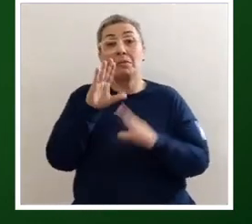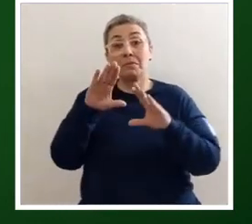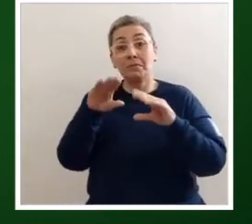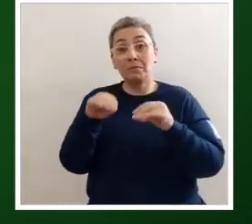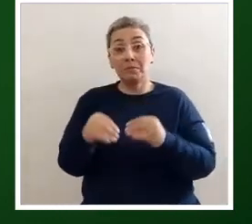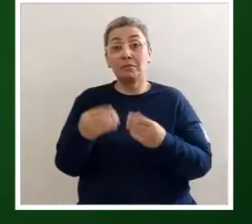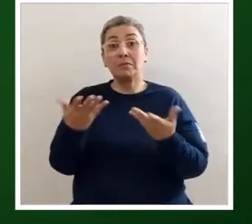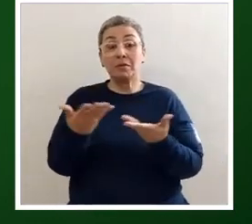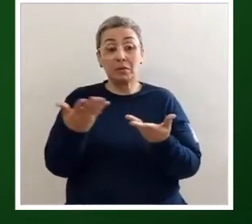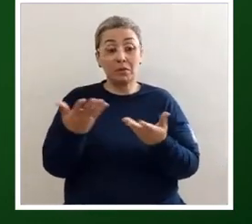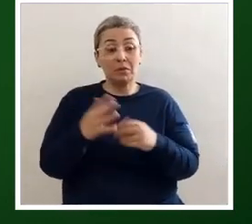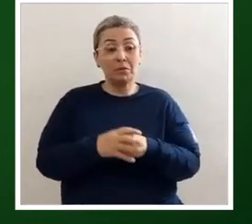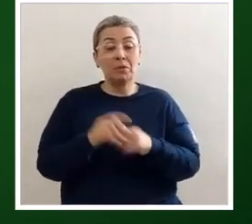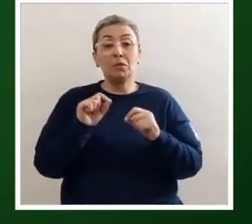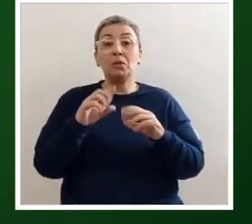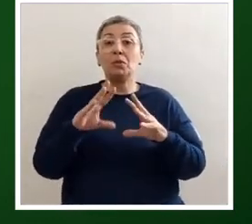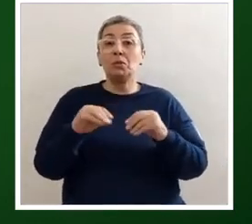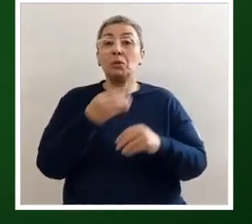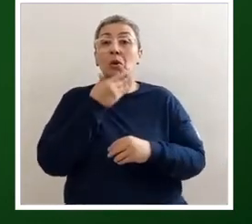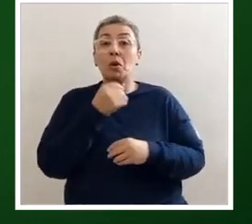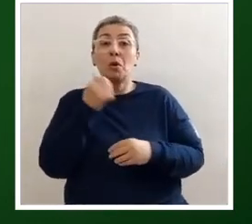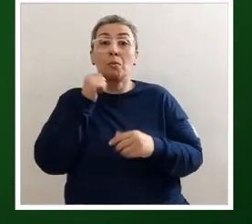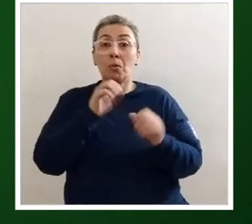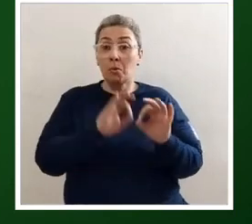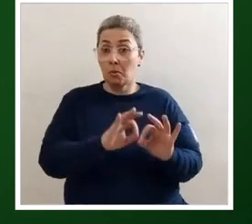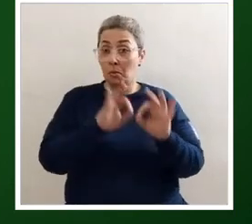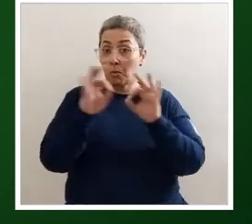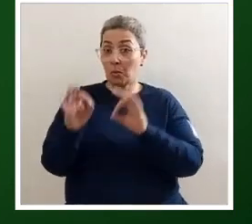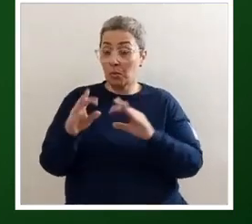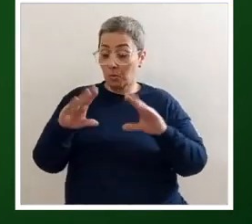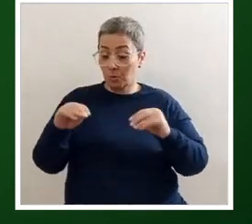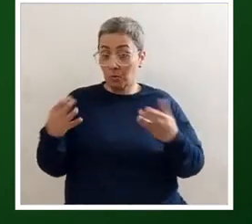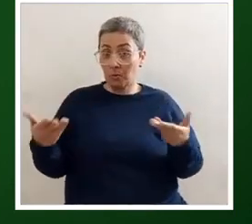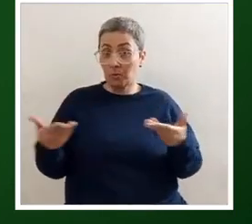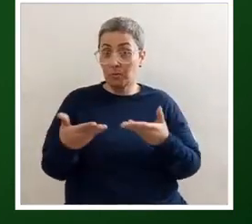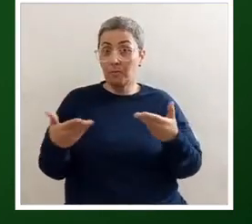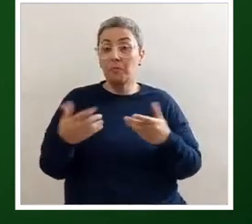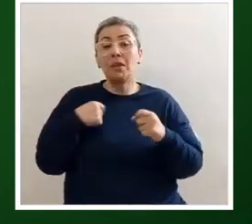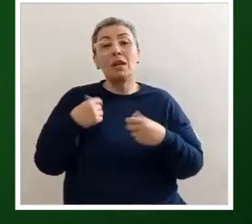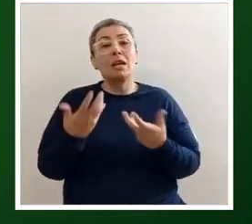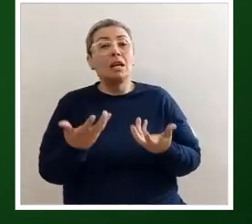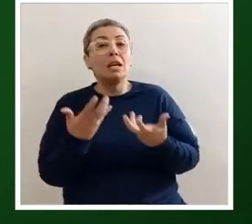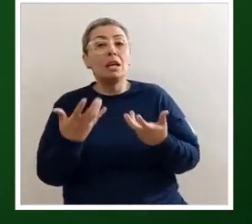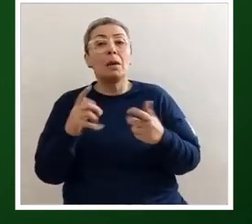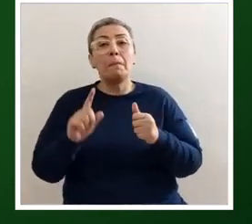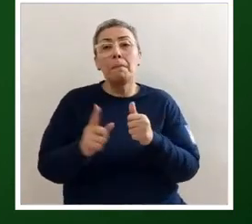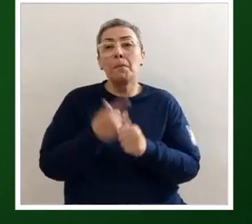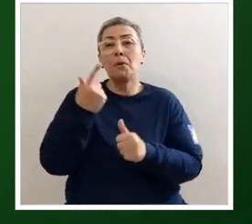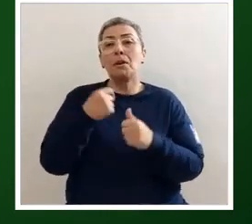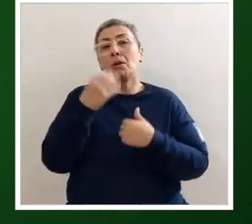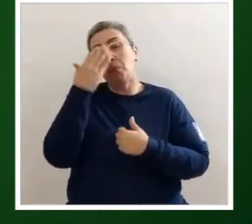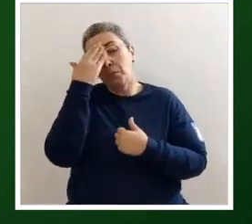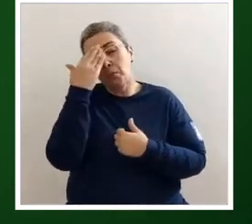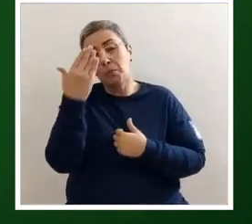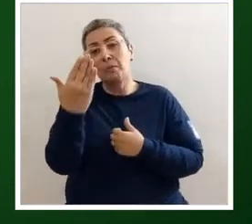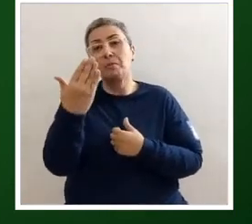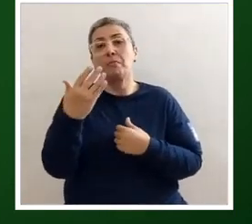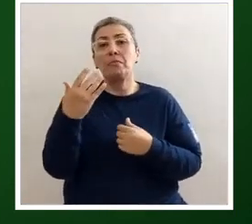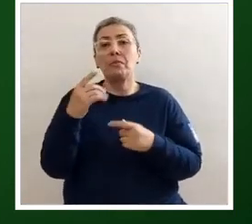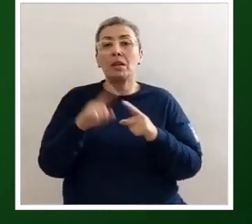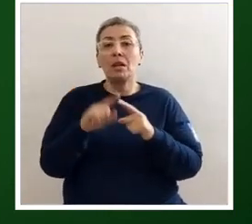Boa noite a todos e a todas que nos acompanham nesta noite eu quero em primeiro momento agradecer